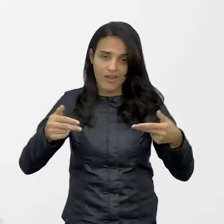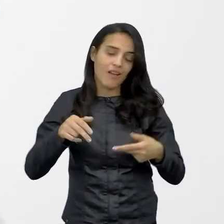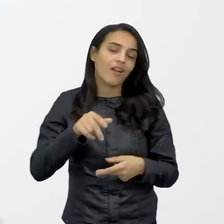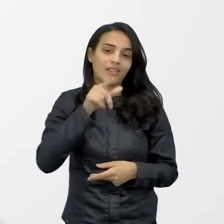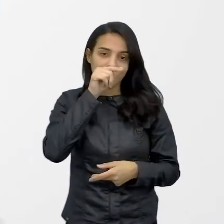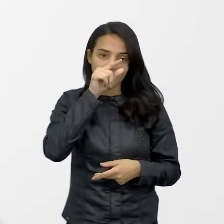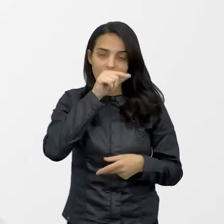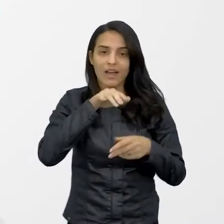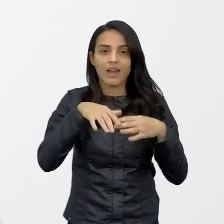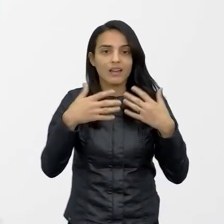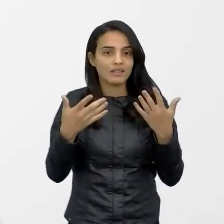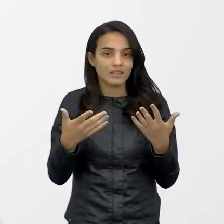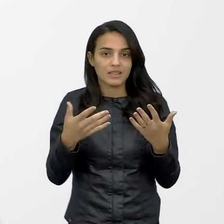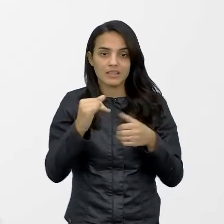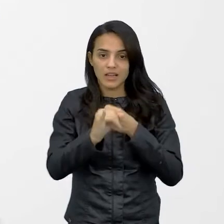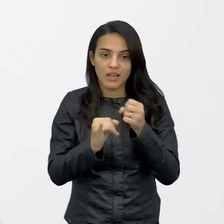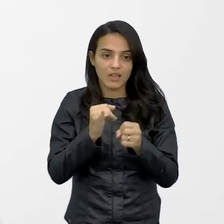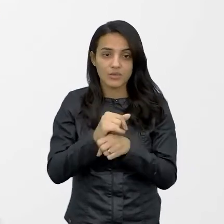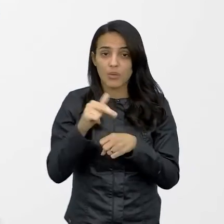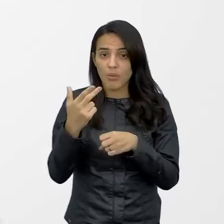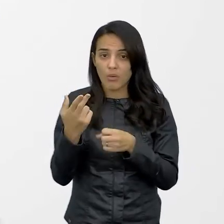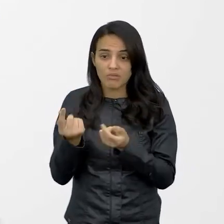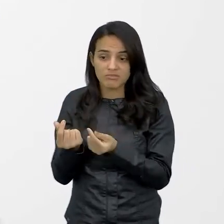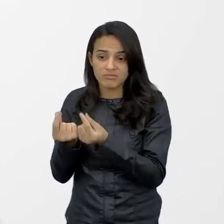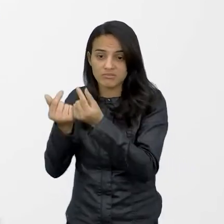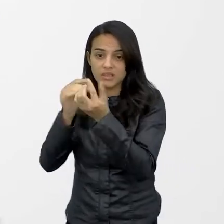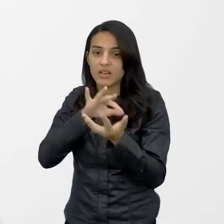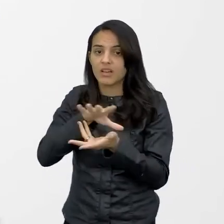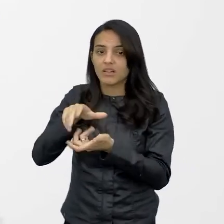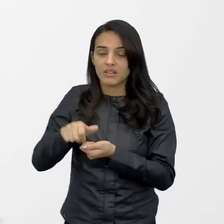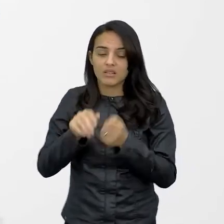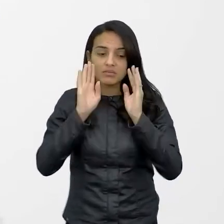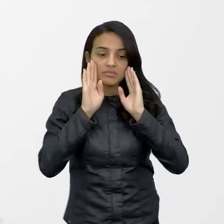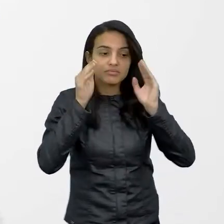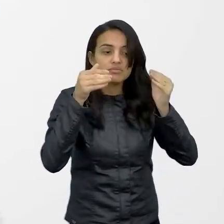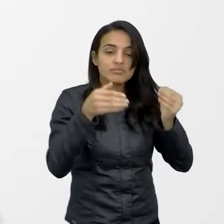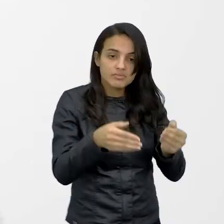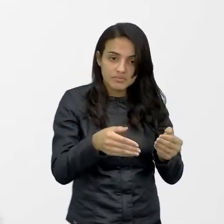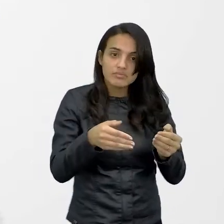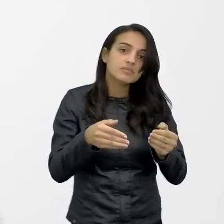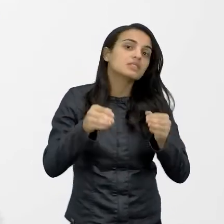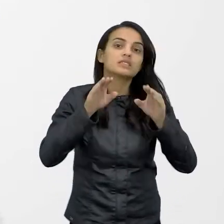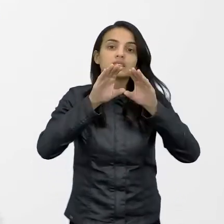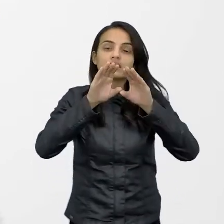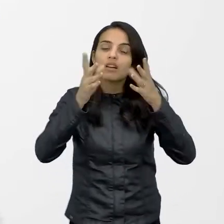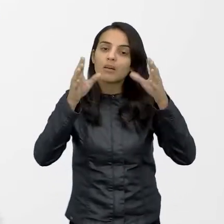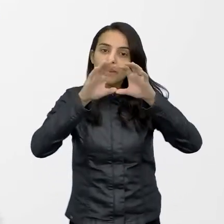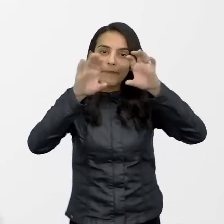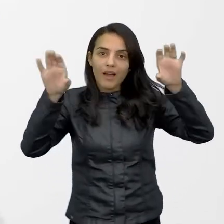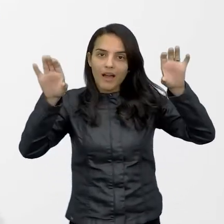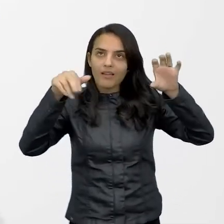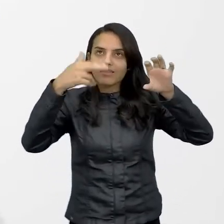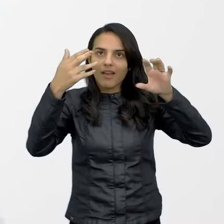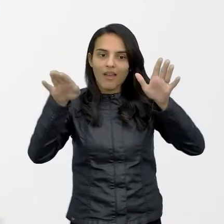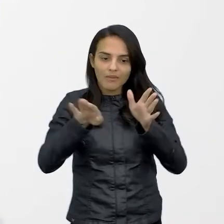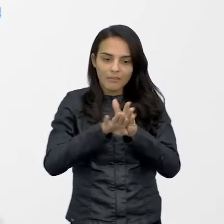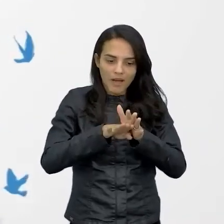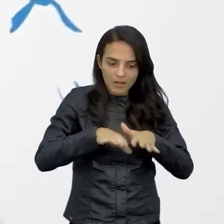nossa economia global, não existe um mecanismo centralizado de cima para baixo para coordenar todo o